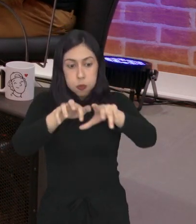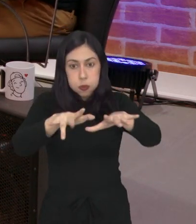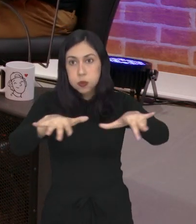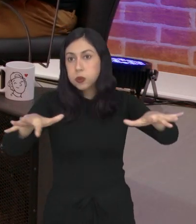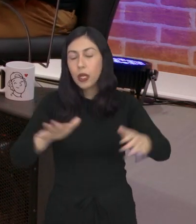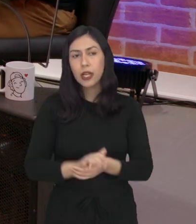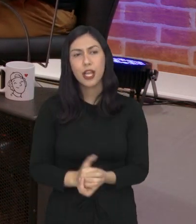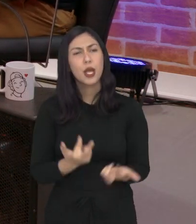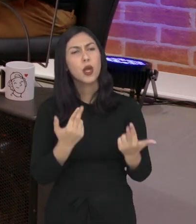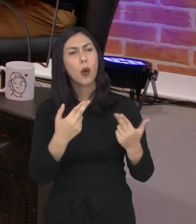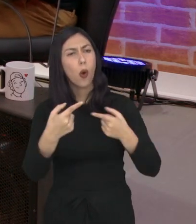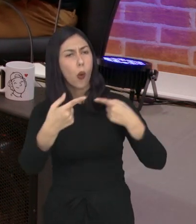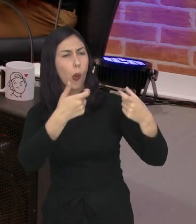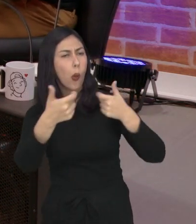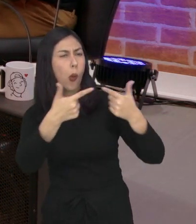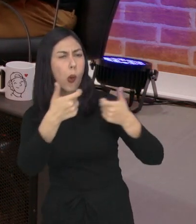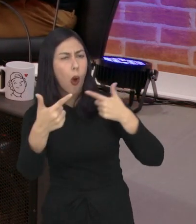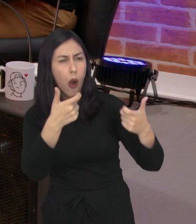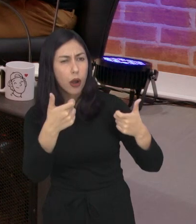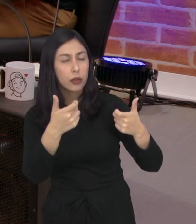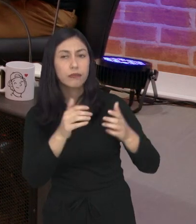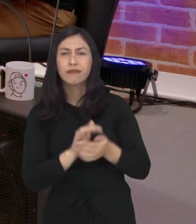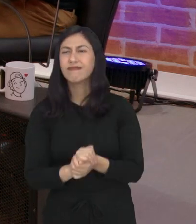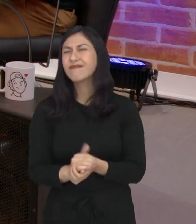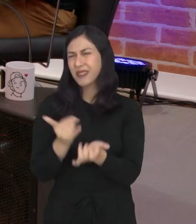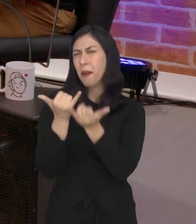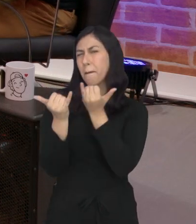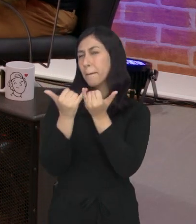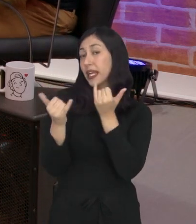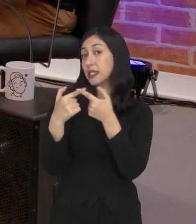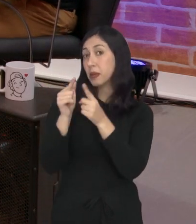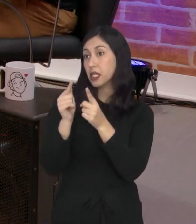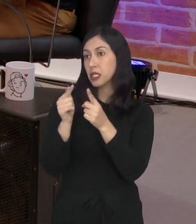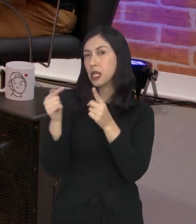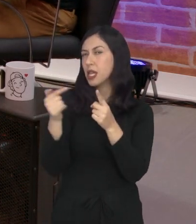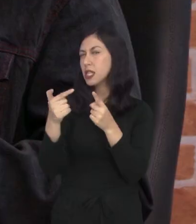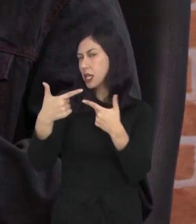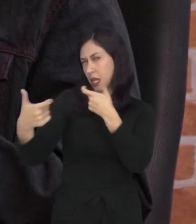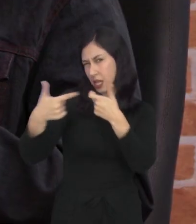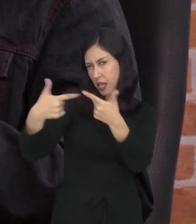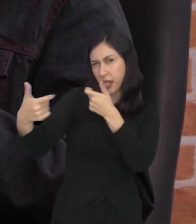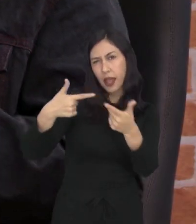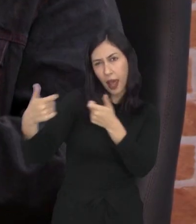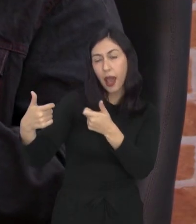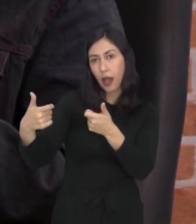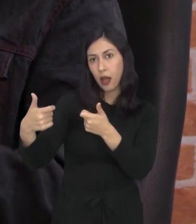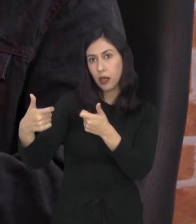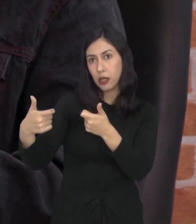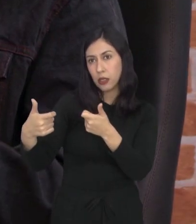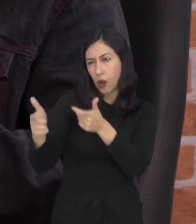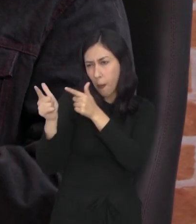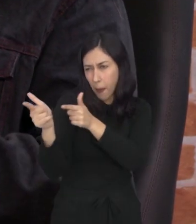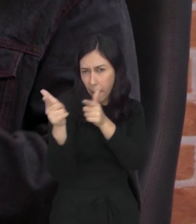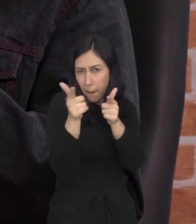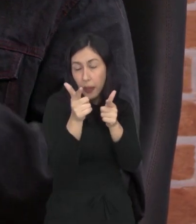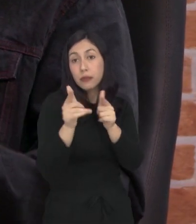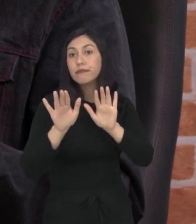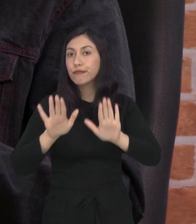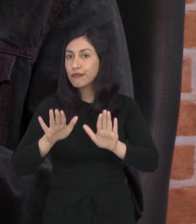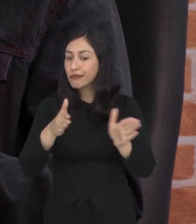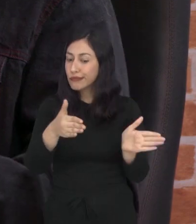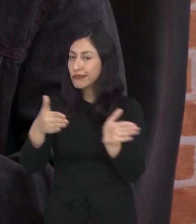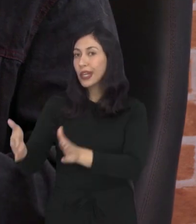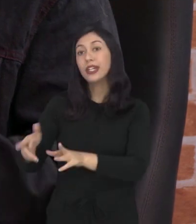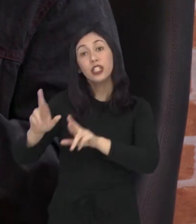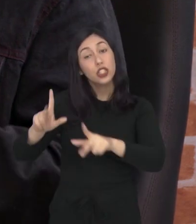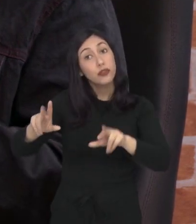um War com mais detalhes. Acho que poderia ser. É que o War é mais uma guerra, é você tentar vencer pela guerra. O Catan, todo mundo tem o mesmo